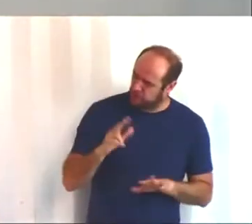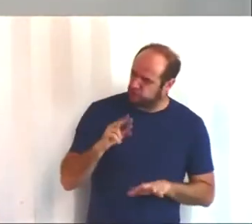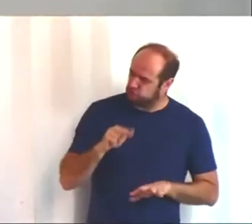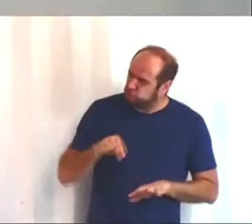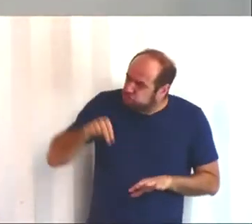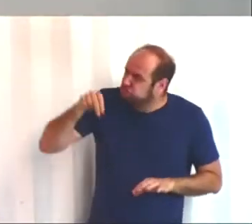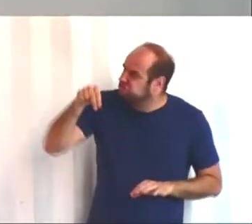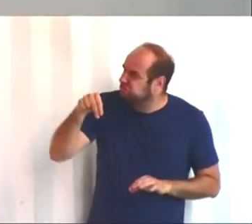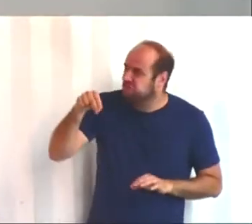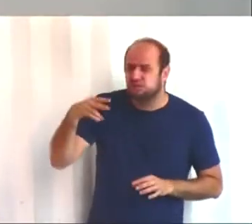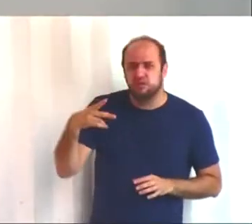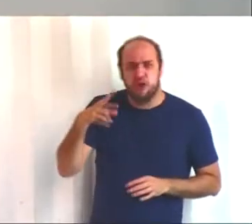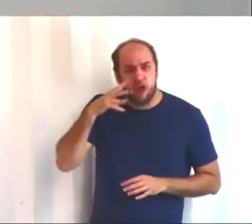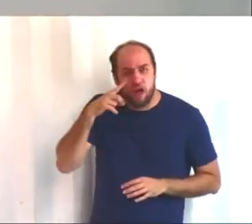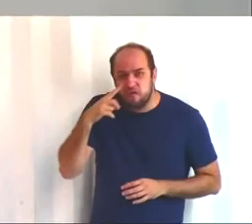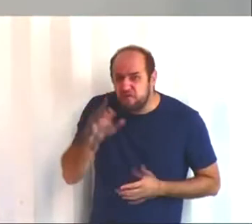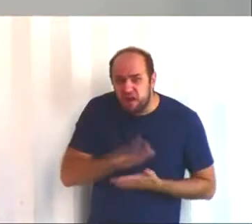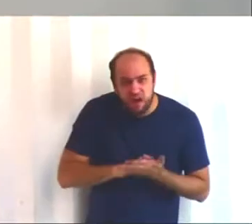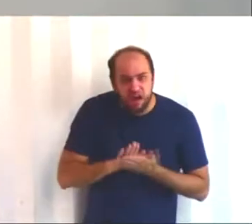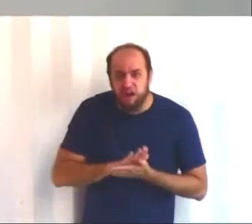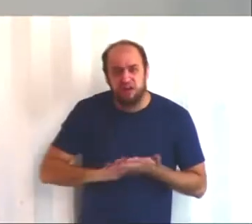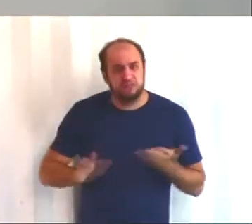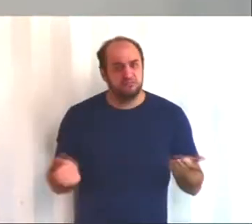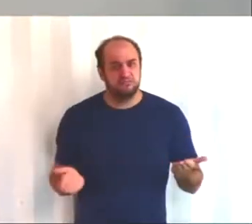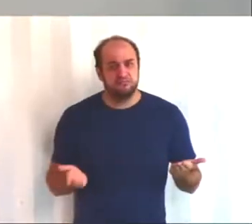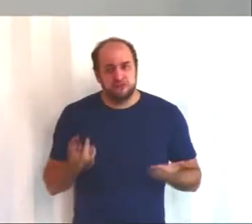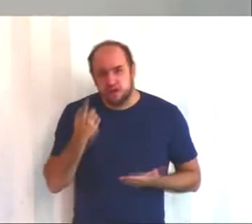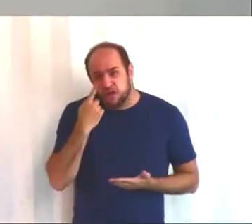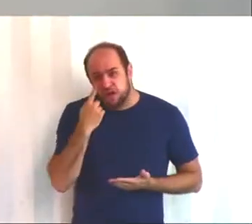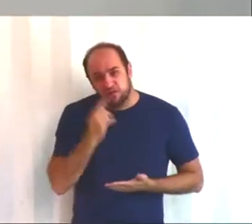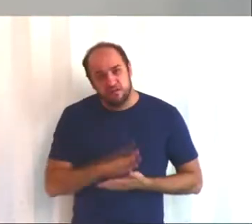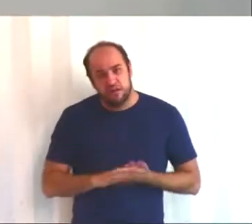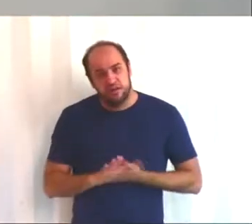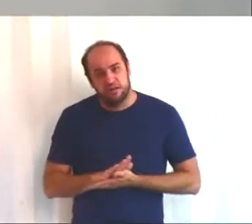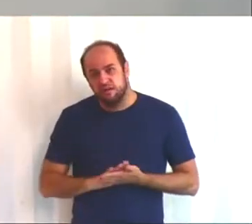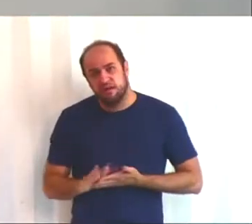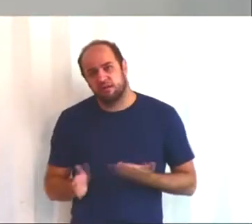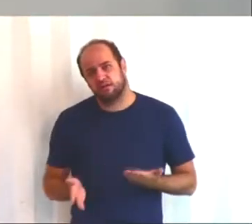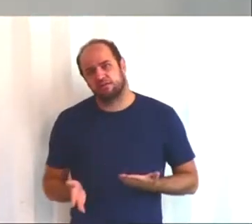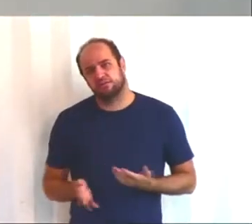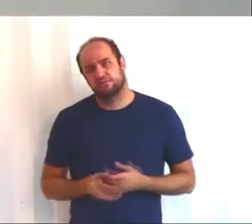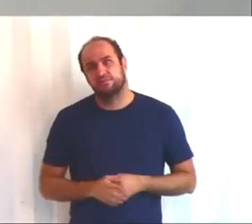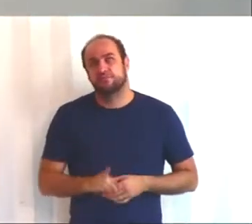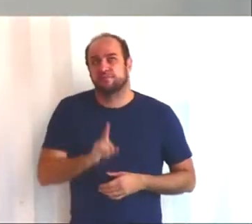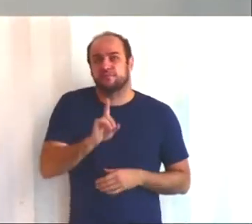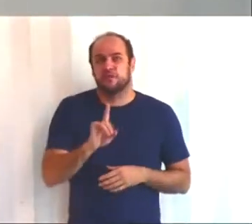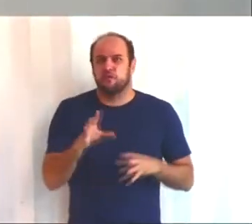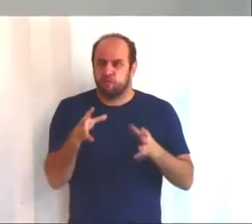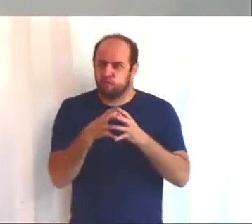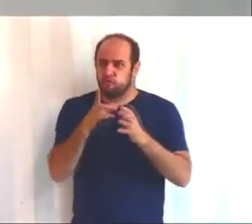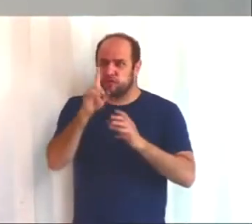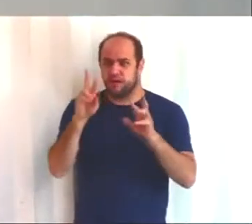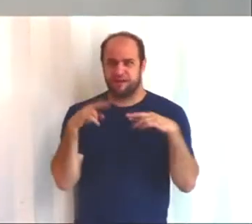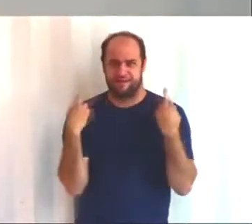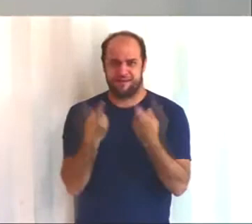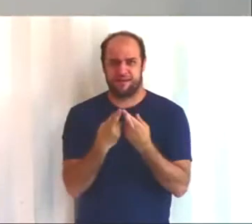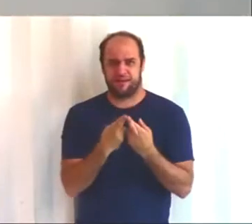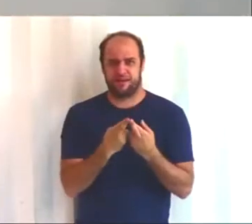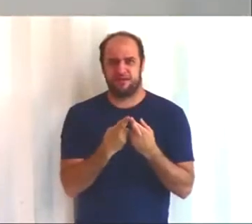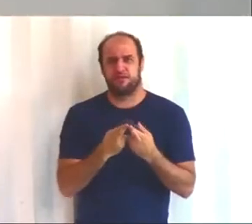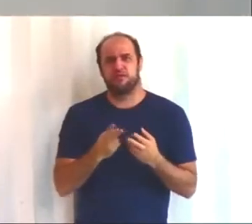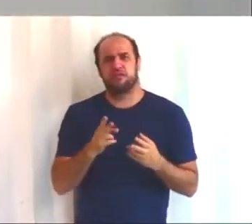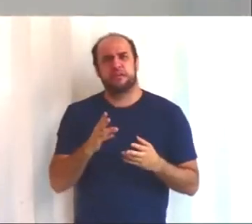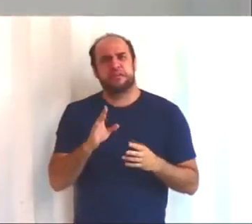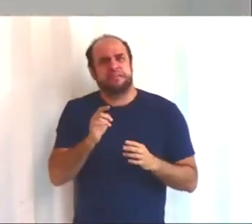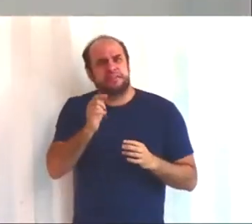Eu não estou vendo esse perigo, nós não estamos vendo isso. O Império Assírio já está caindo. Talvez até eles tivessem